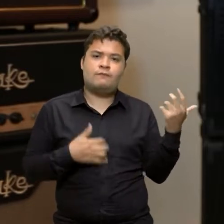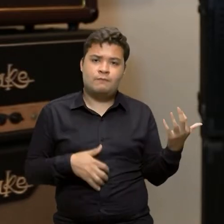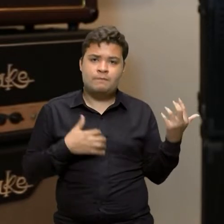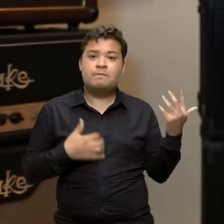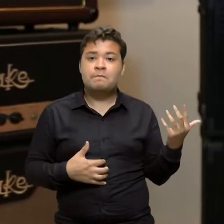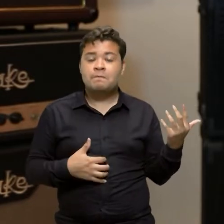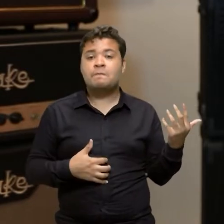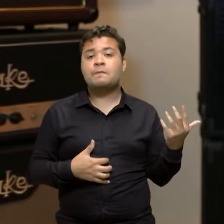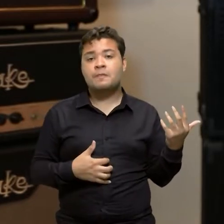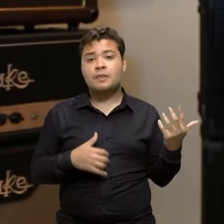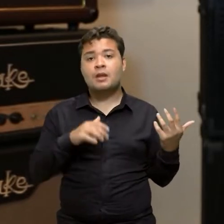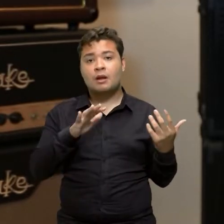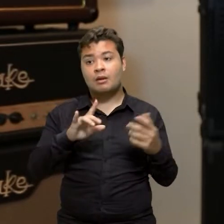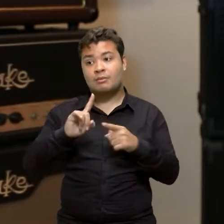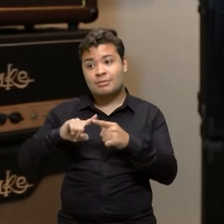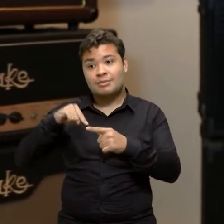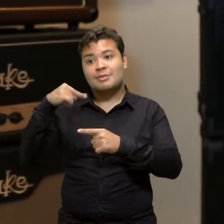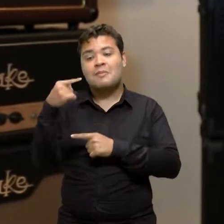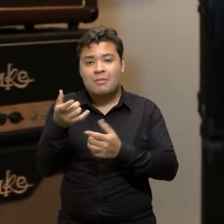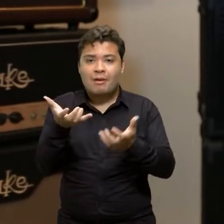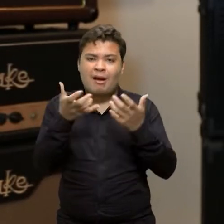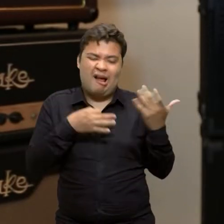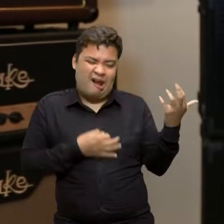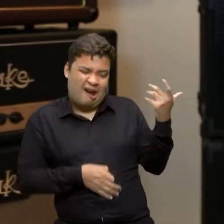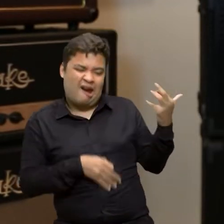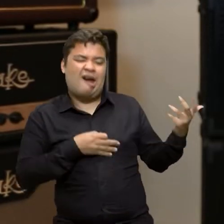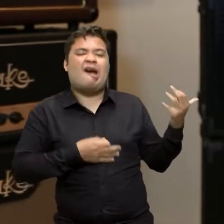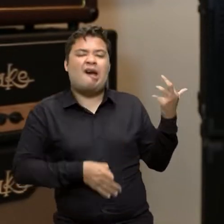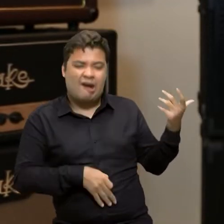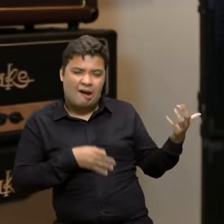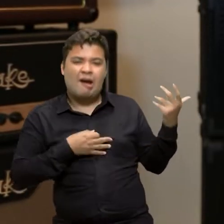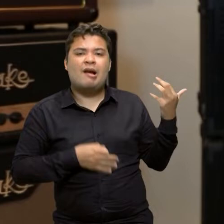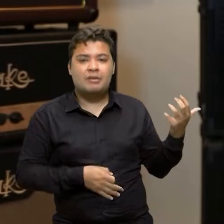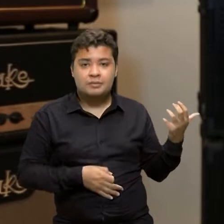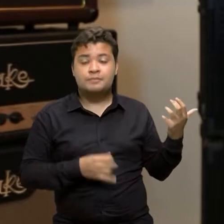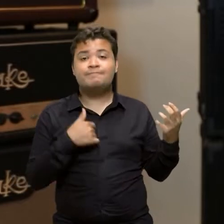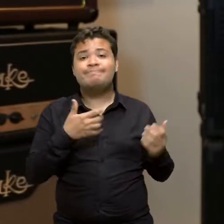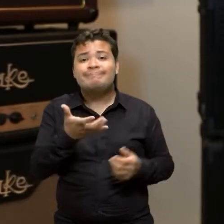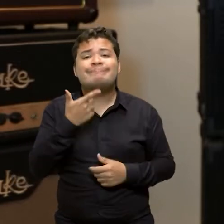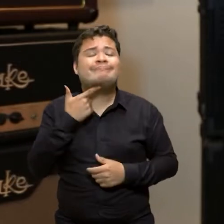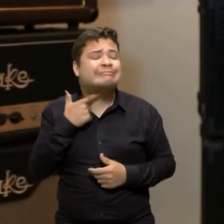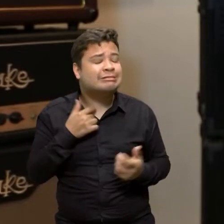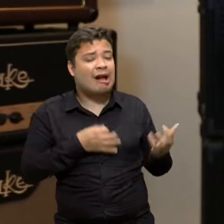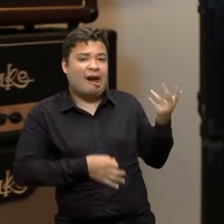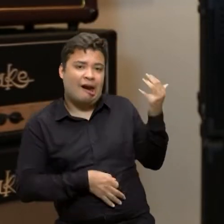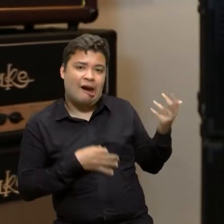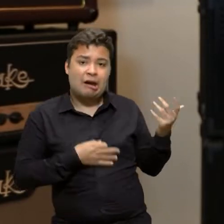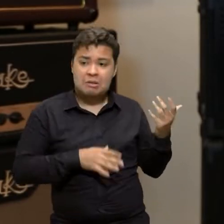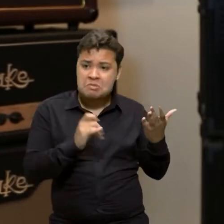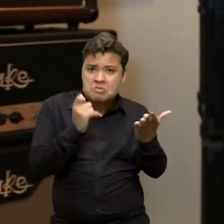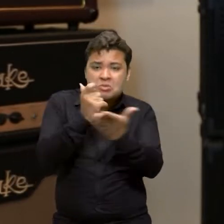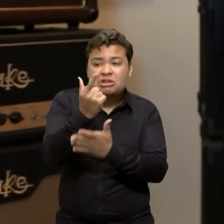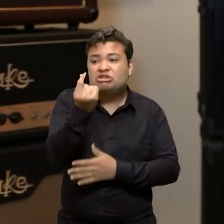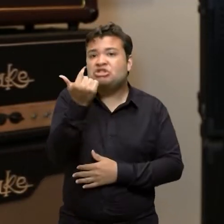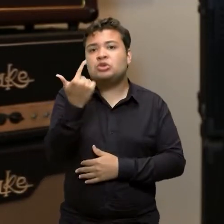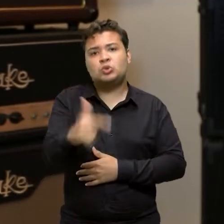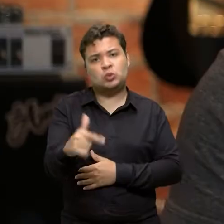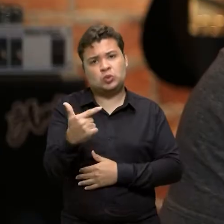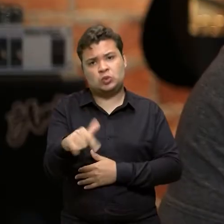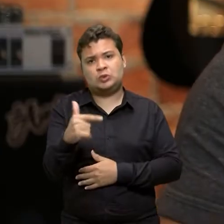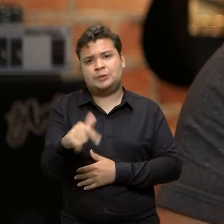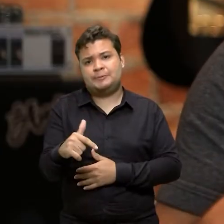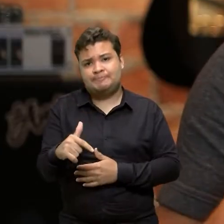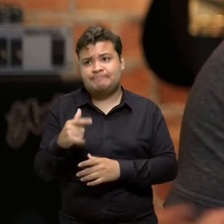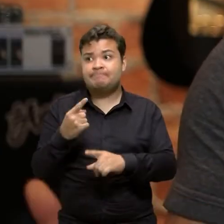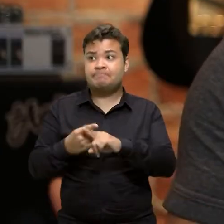violão, sempre o próximo passo é querer tocar a guitarra. E eu queria muito ter uma guitarra, mas eu não tinha dinheiro para comprar uma guitarra. Naquela época o acesso